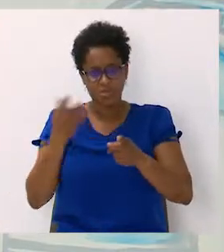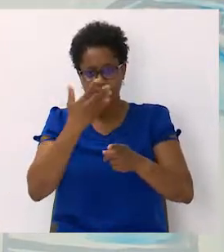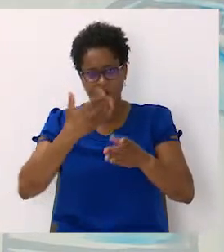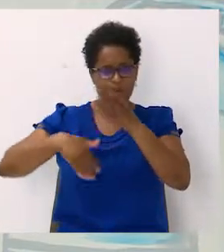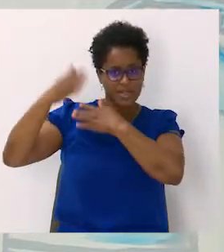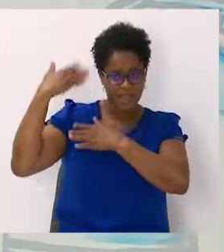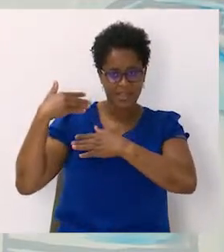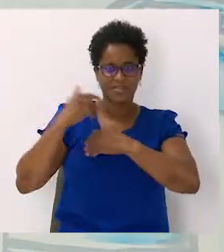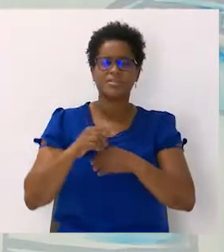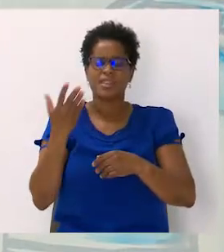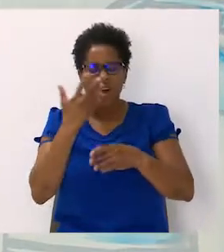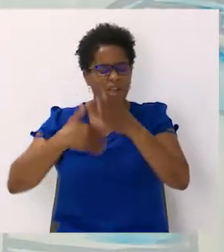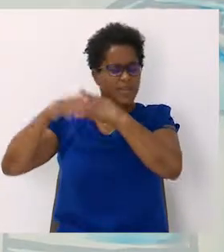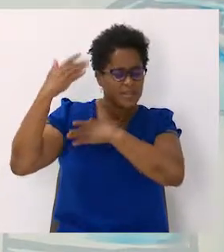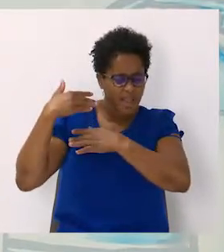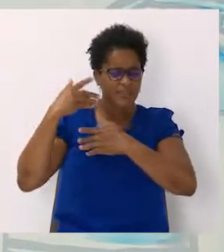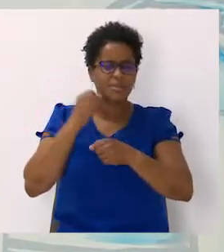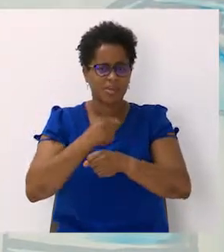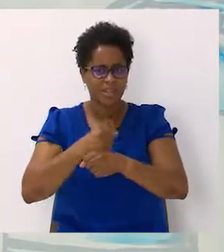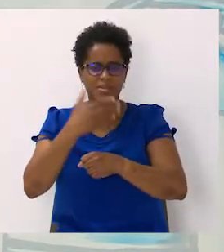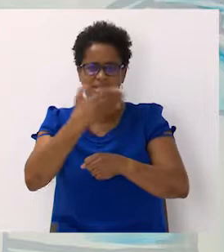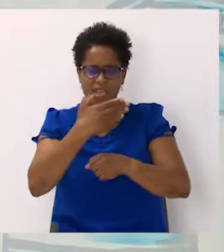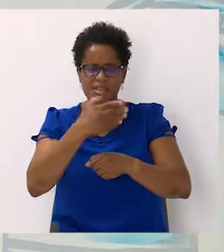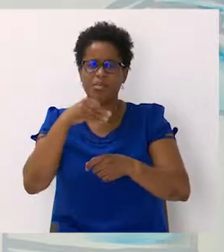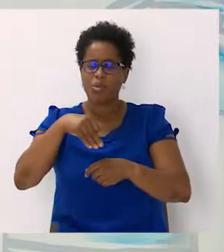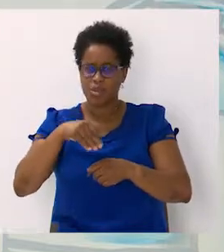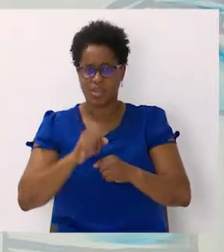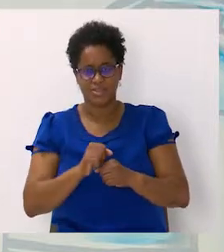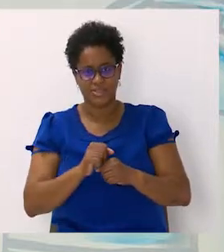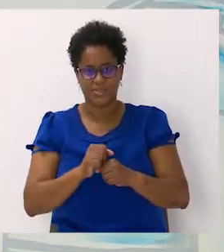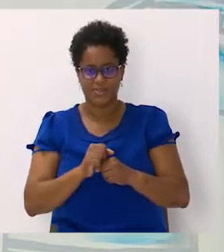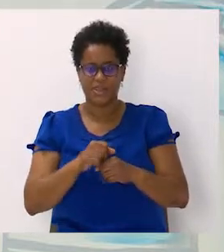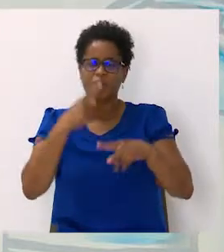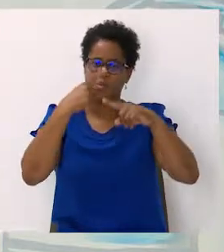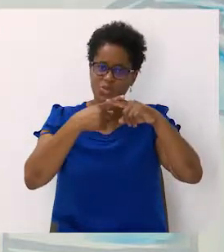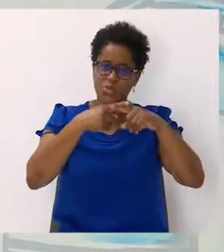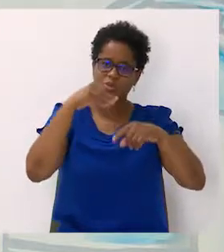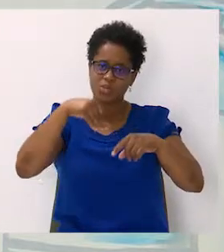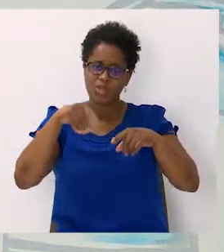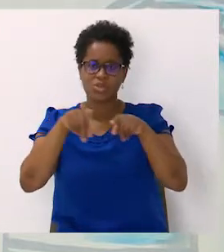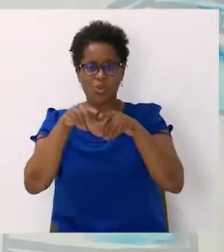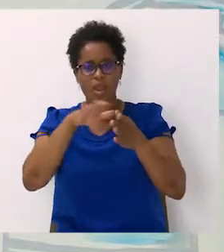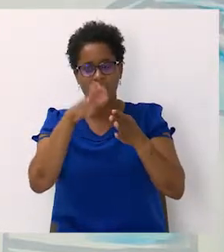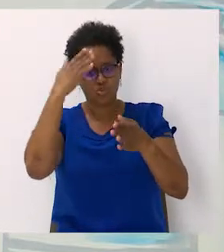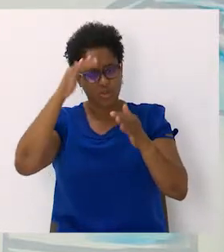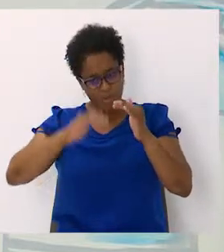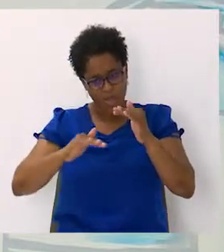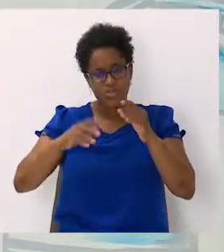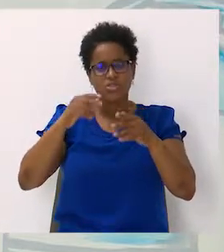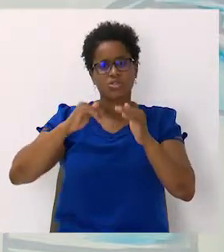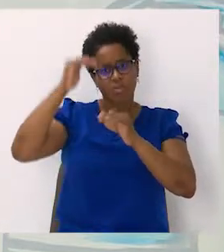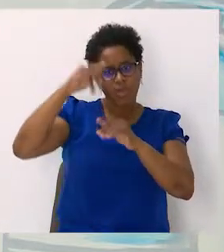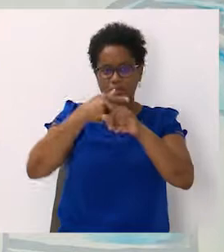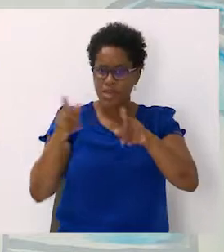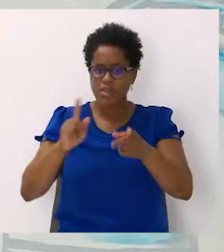da aula passada. Na aula passada vimos 7 propriedades. Multiplicação de potência com a mesma base, expoente